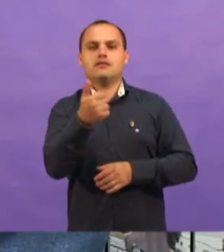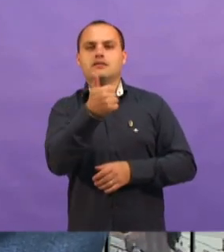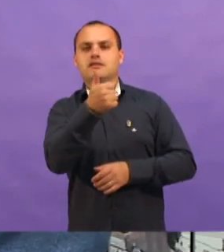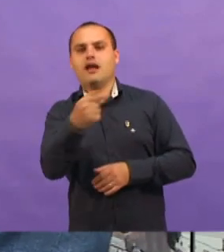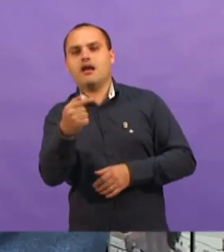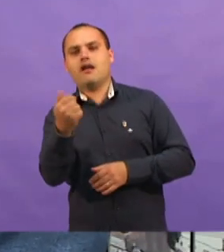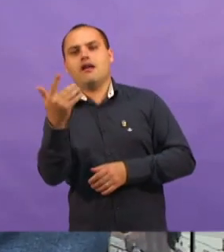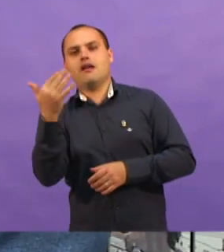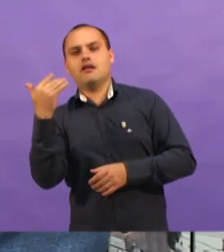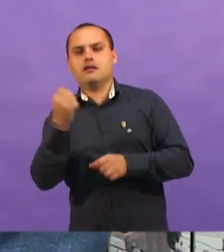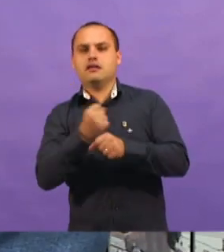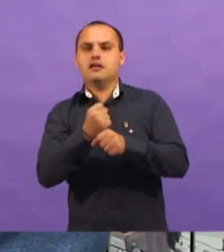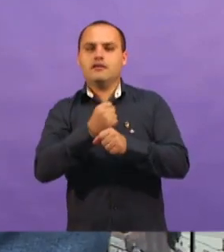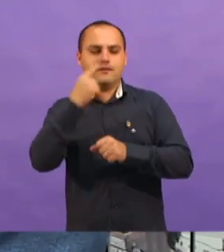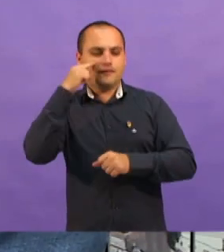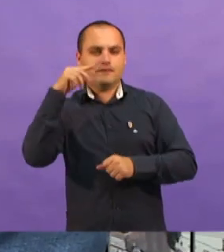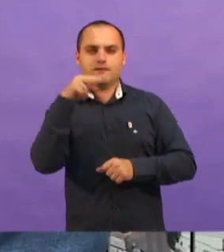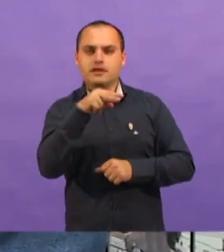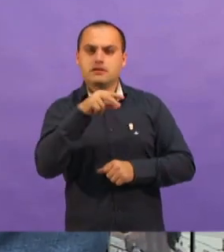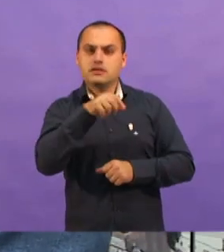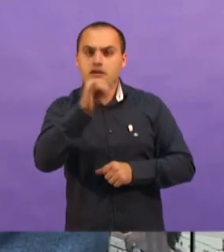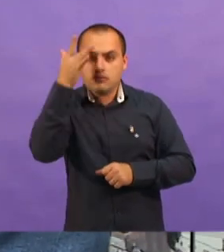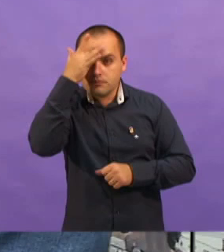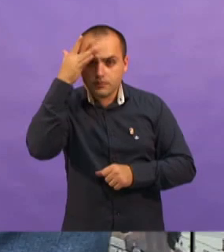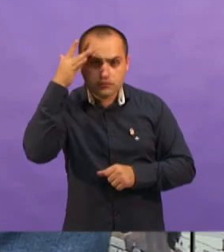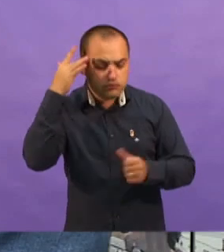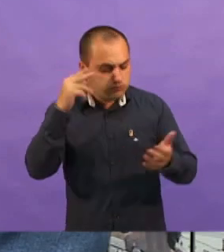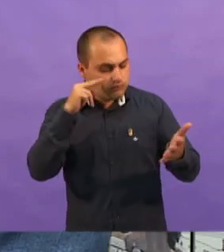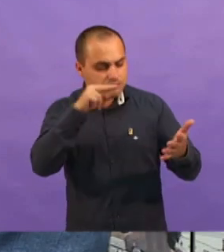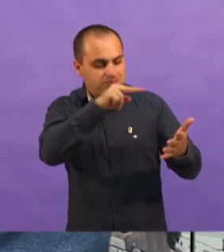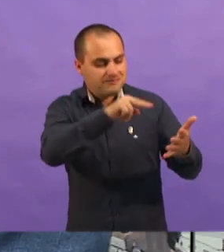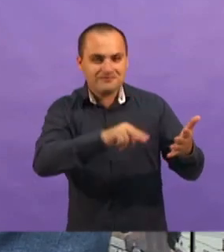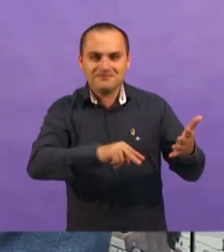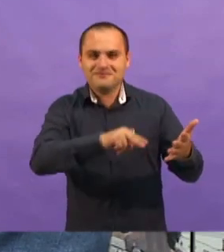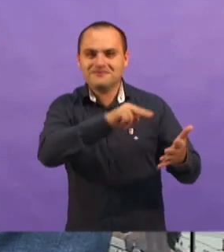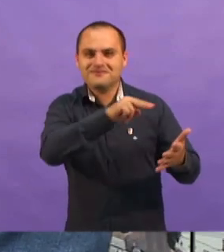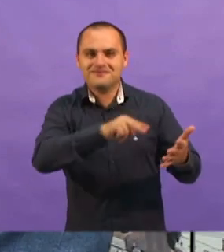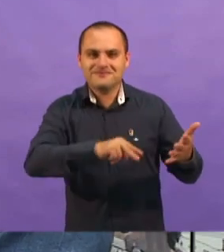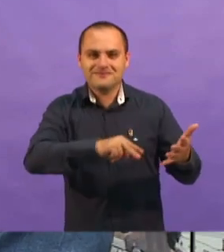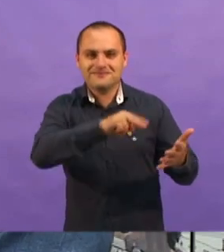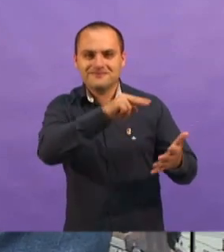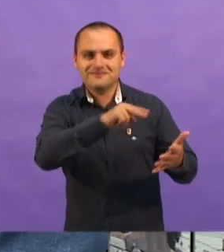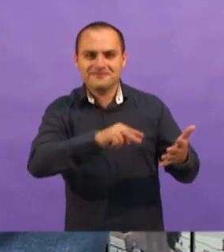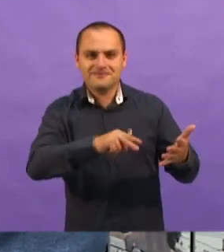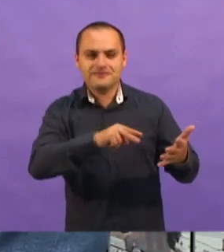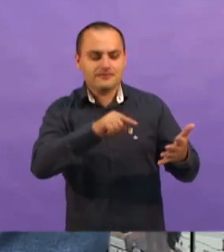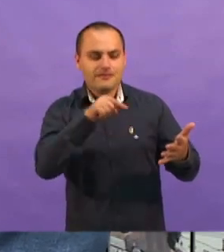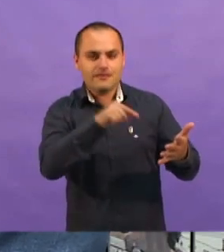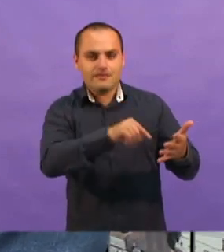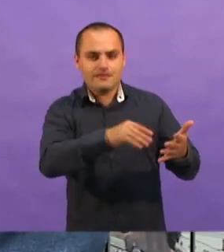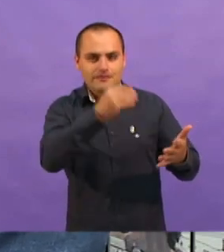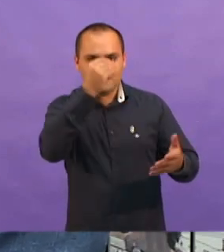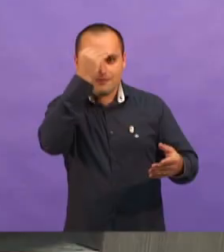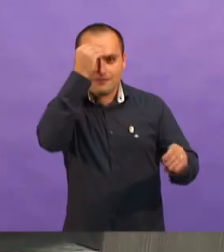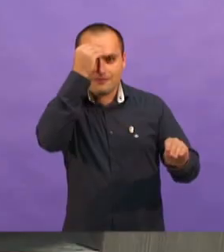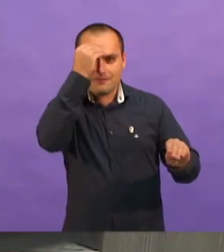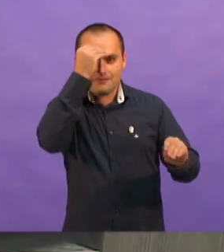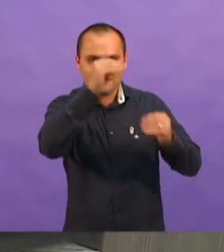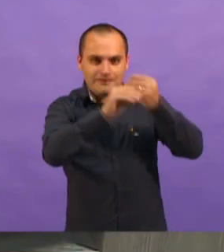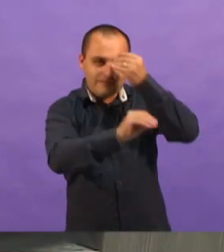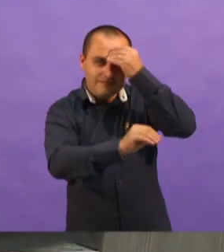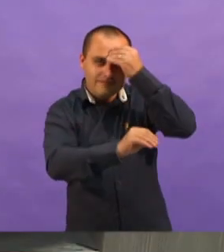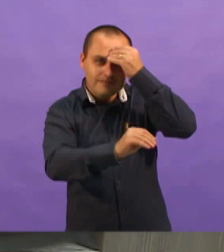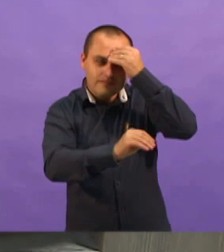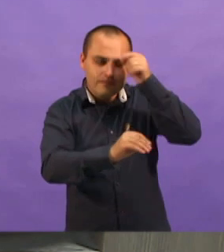quando está atento à sua leitura, quando ele se compenetra naquilo que ele está aprendendo nesse exato momento, ele está muito presente em